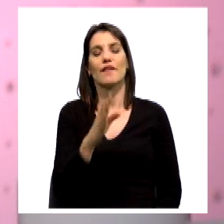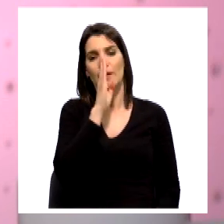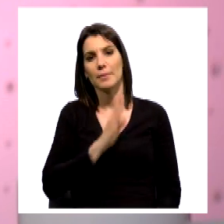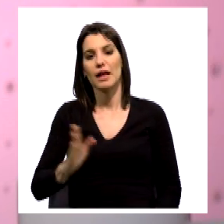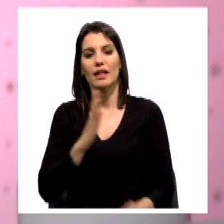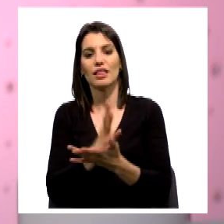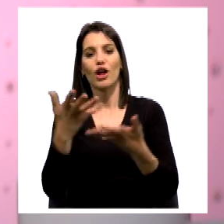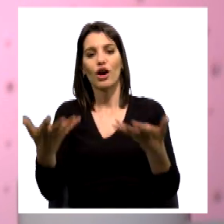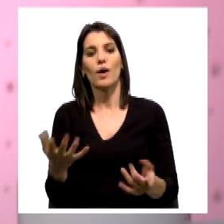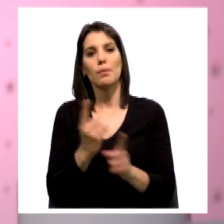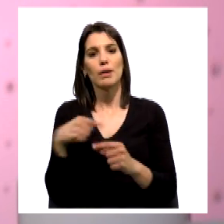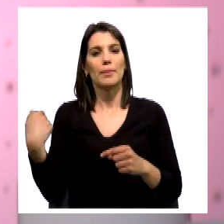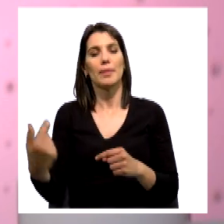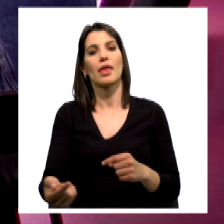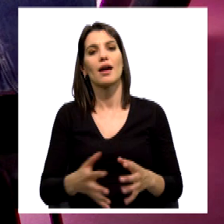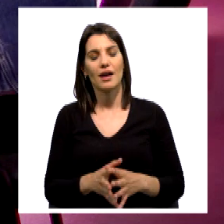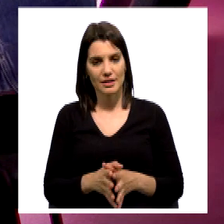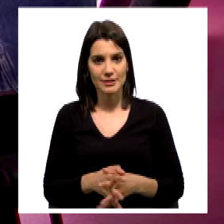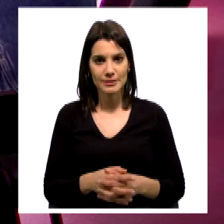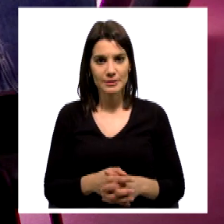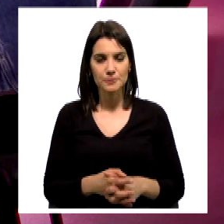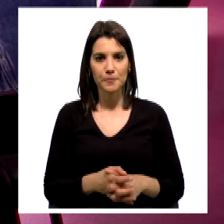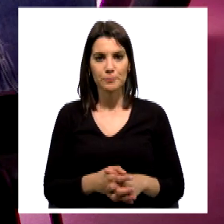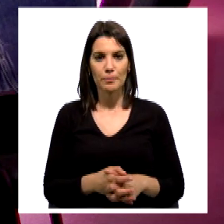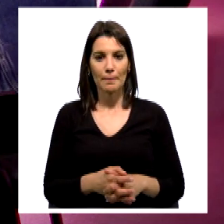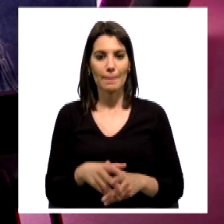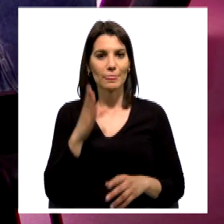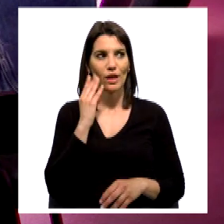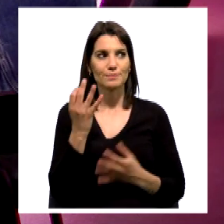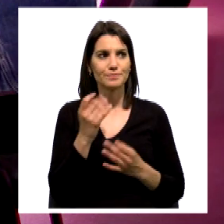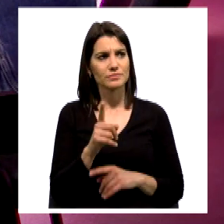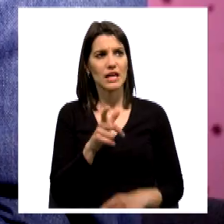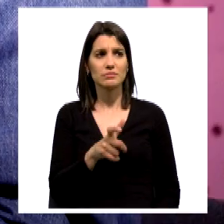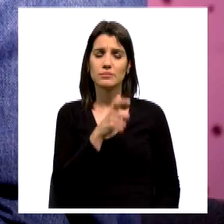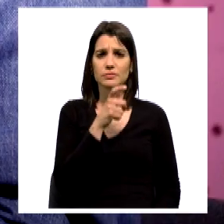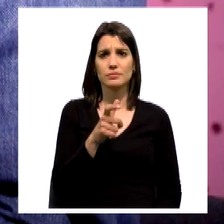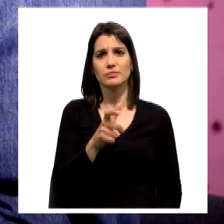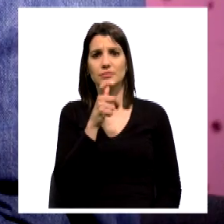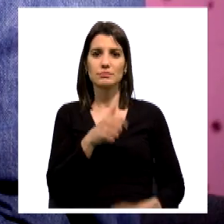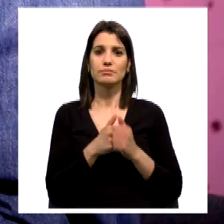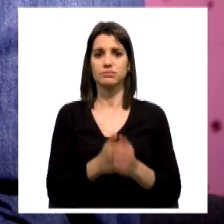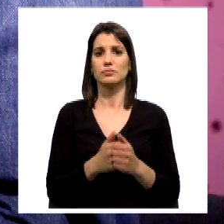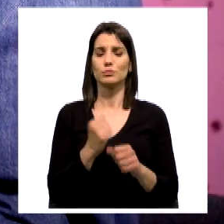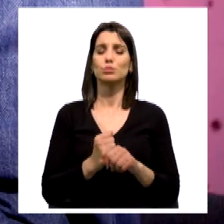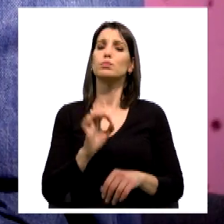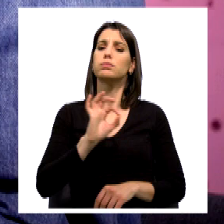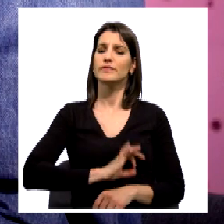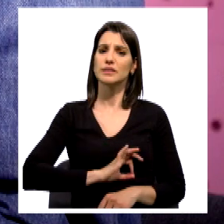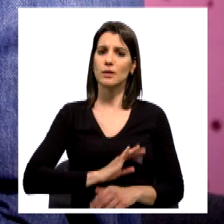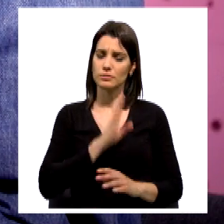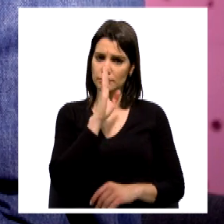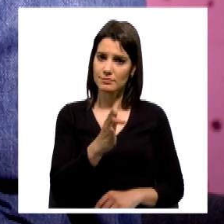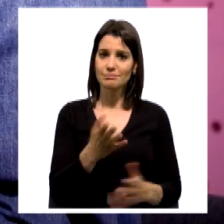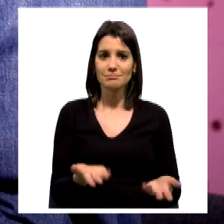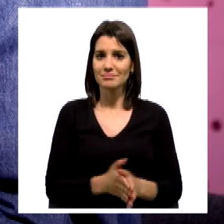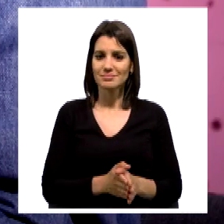e que ainda hoje aplicas na tua profissão diariamente? Creio que o compromisso com a